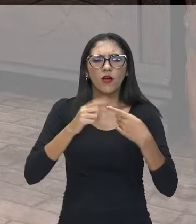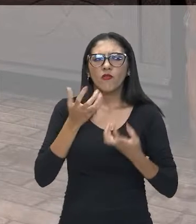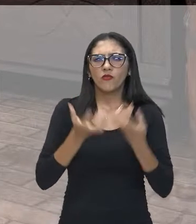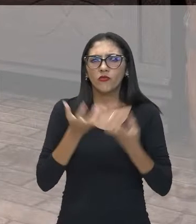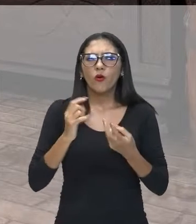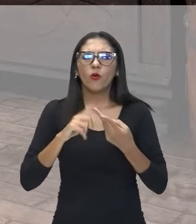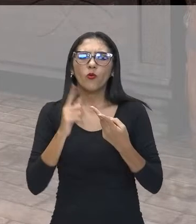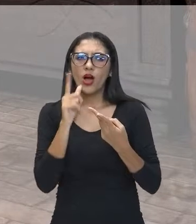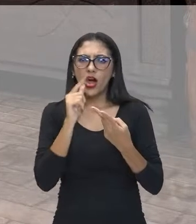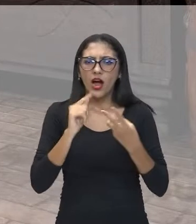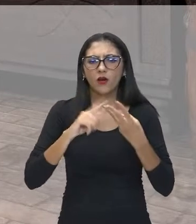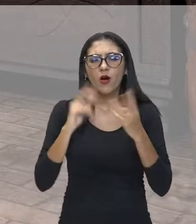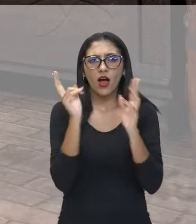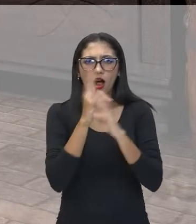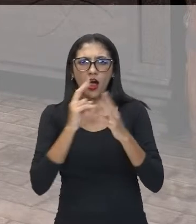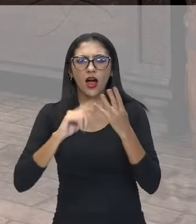água,